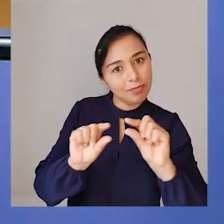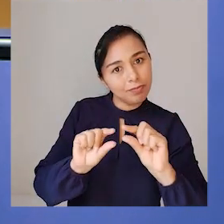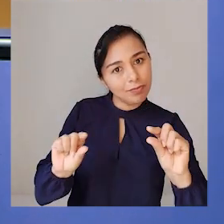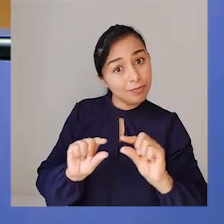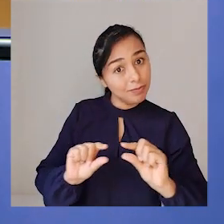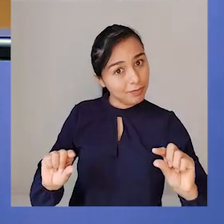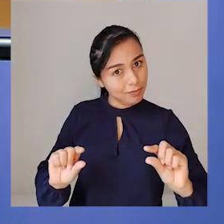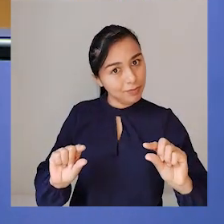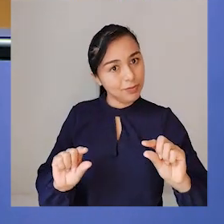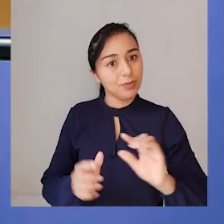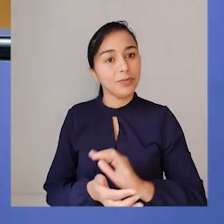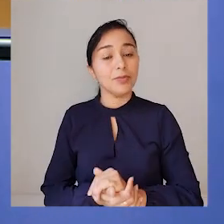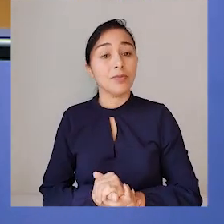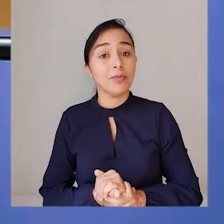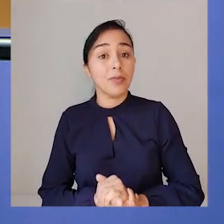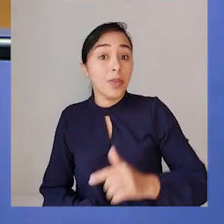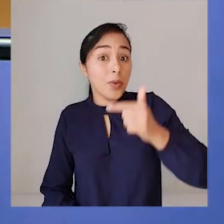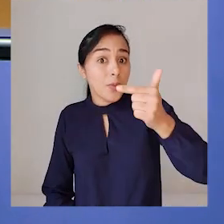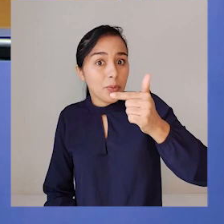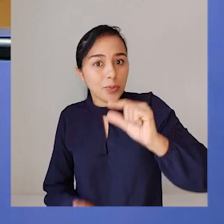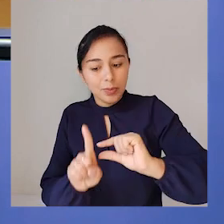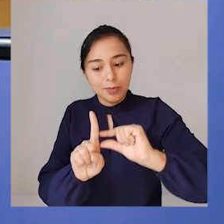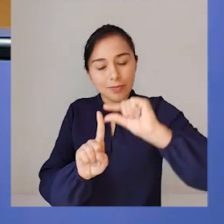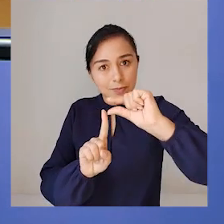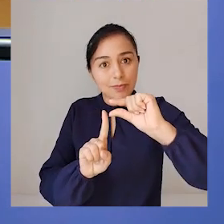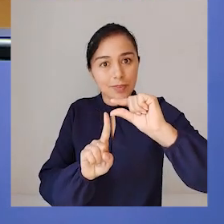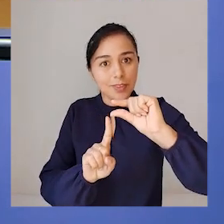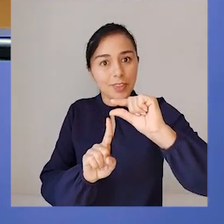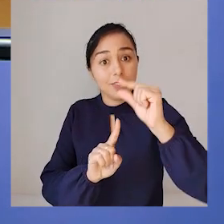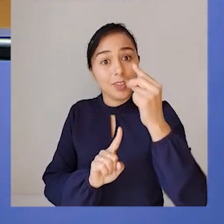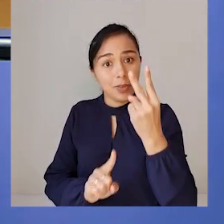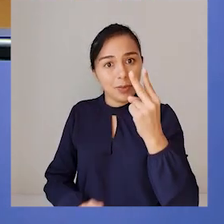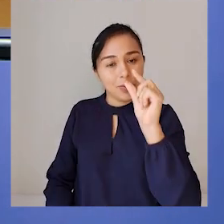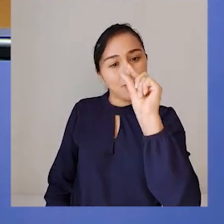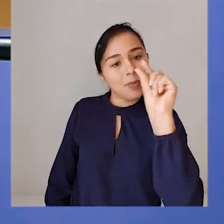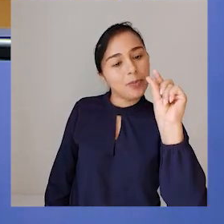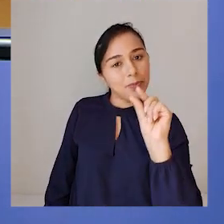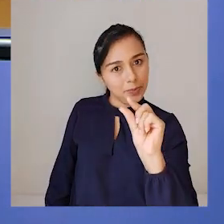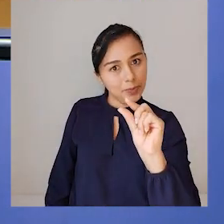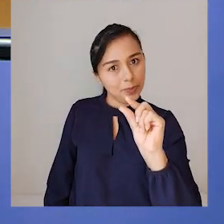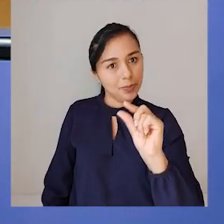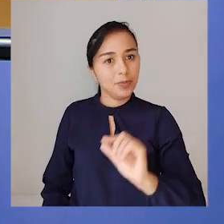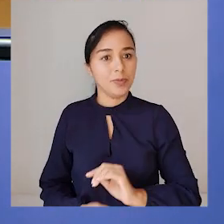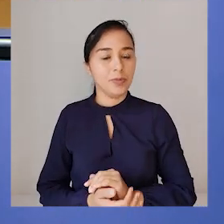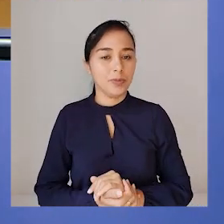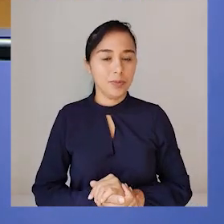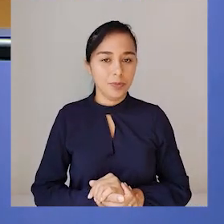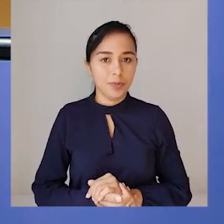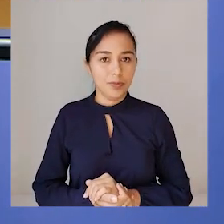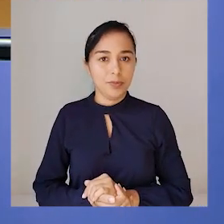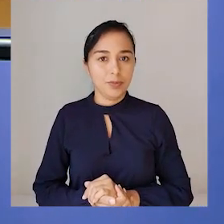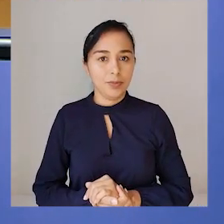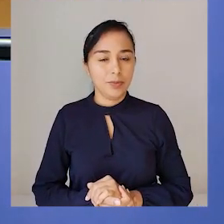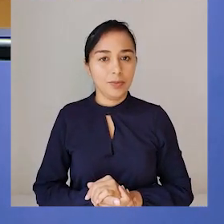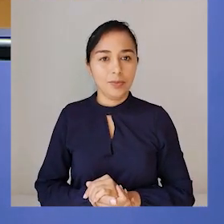blocos menores para representar a unidade, que nesse caso, o 2 aqui no